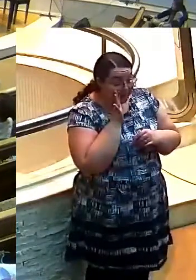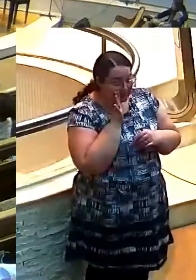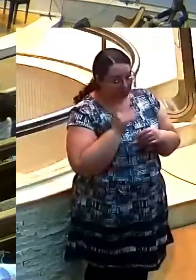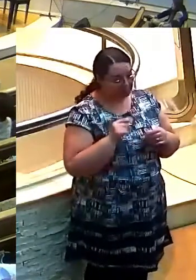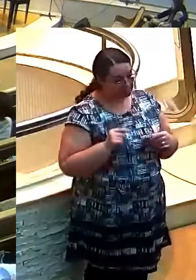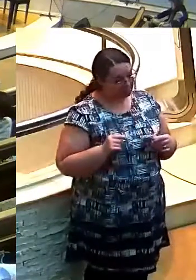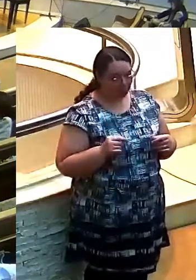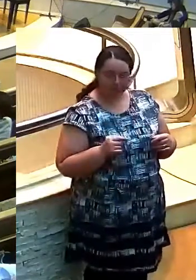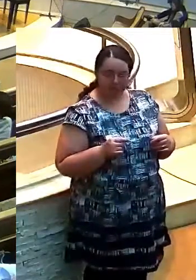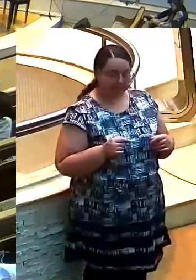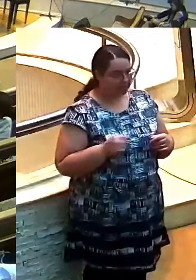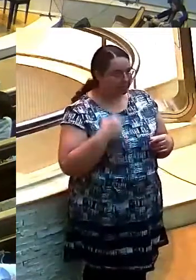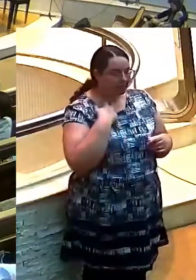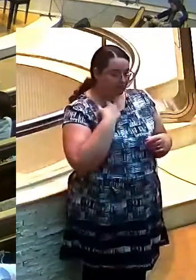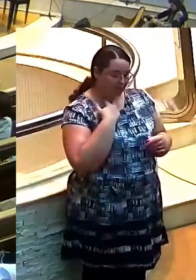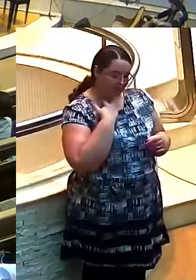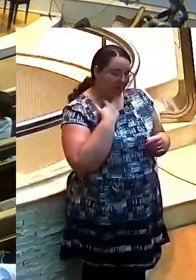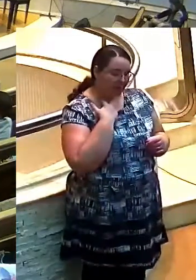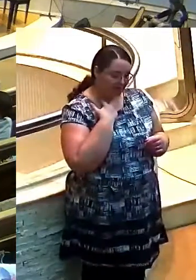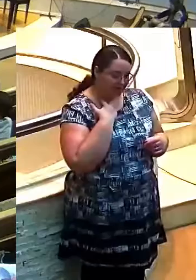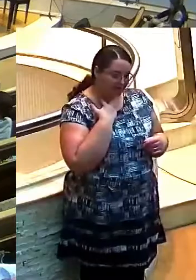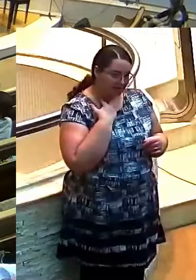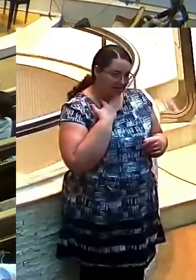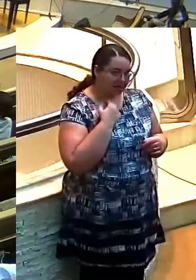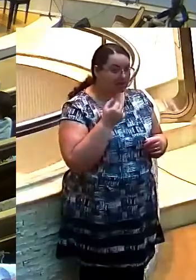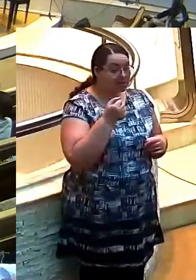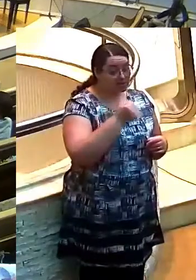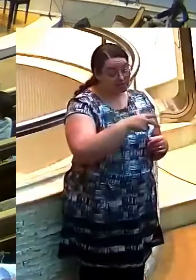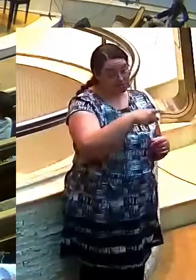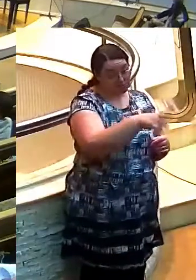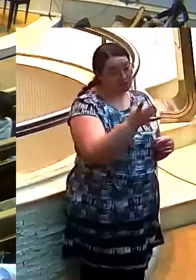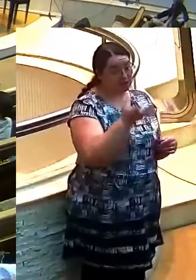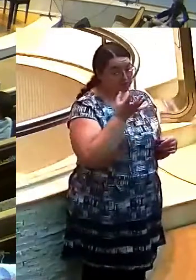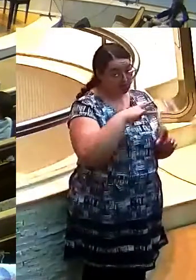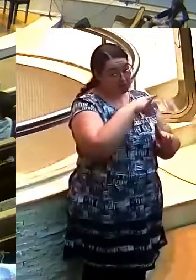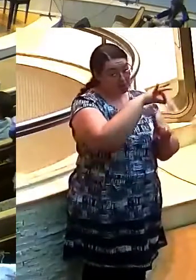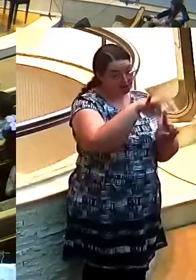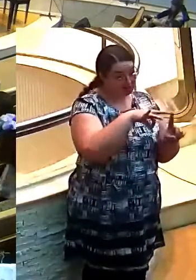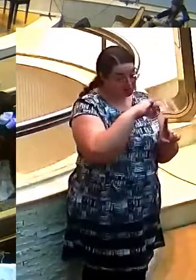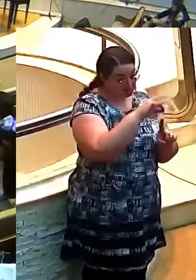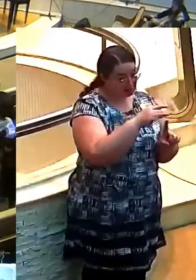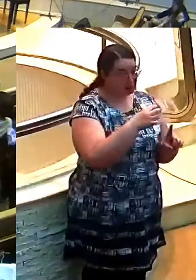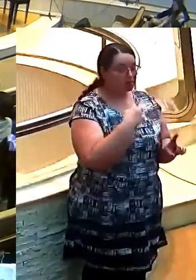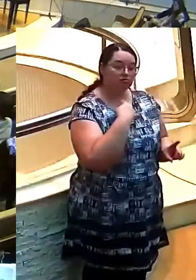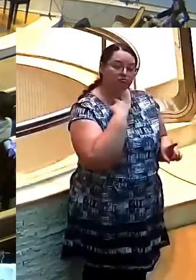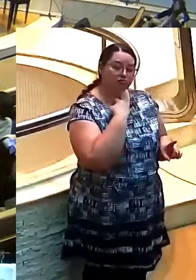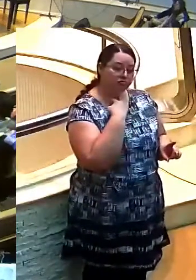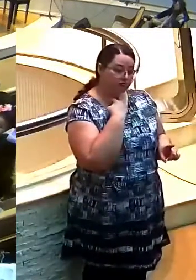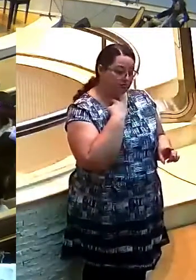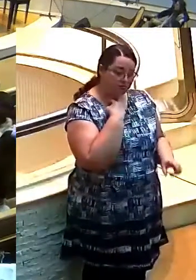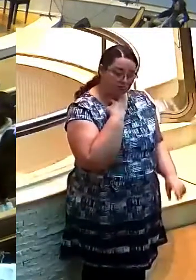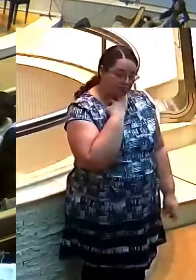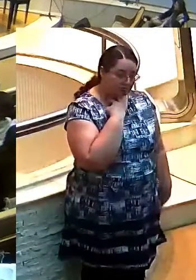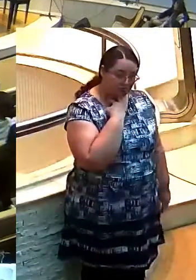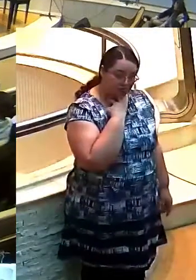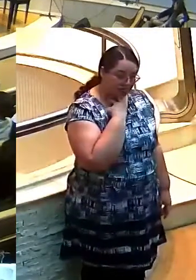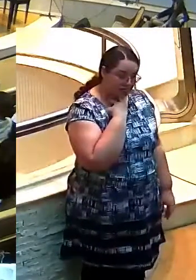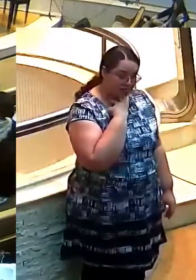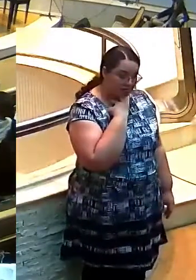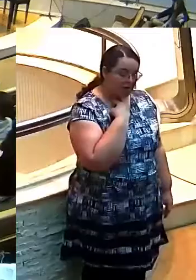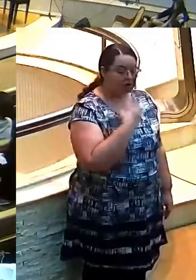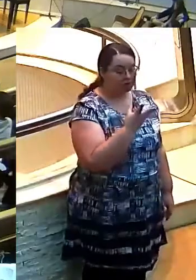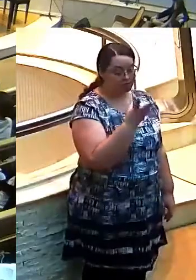se santificar, você precisa ser, inculpável, e irrepreensível, de